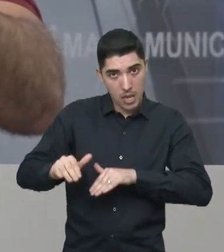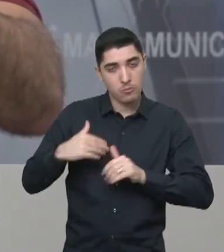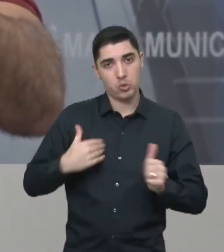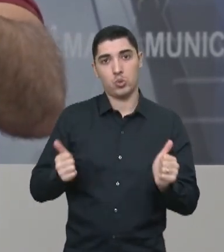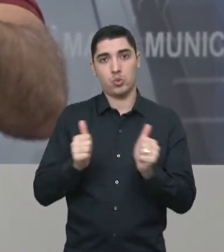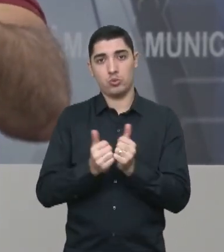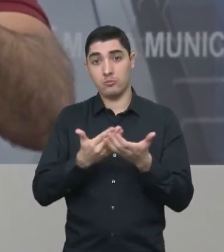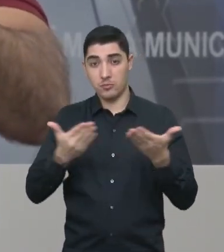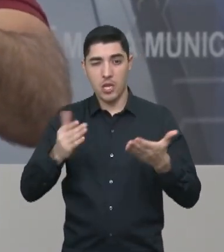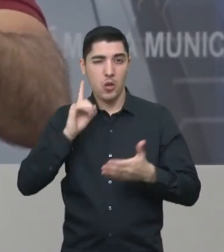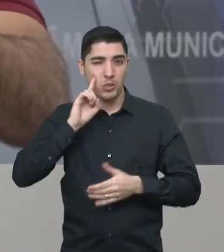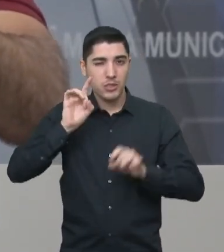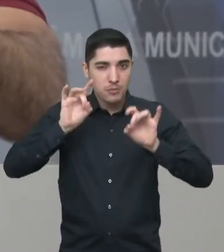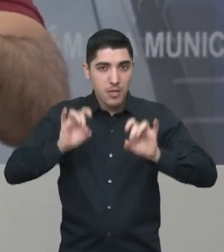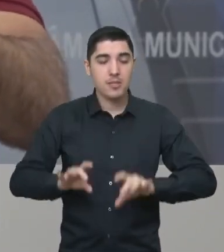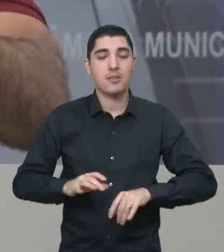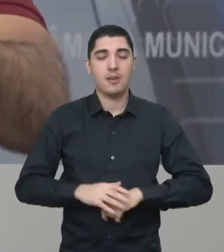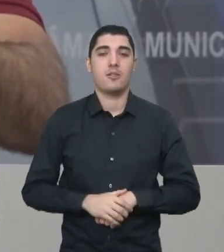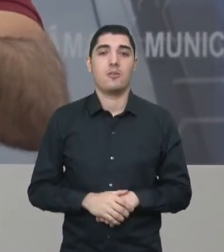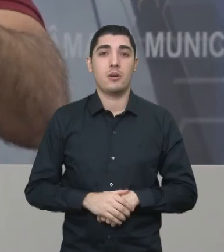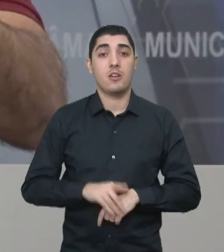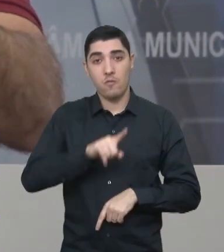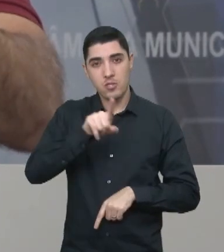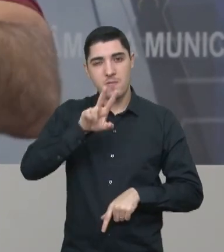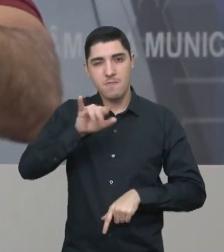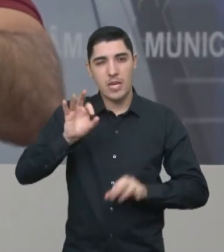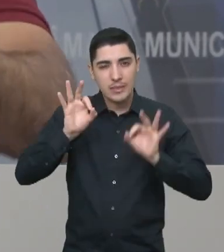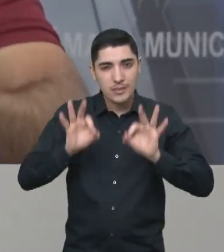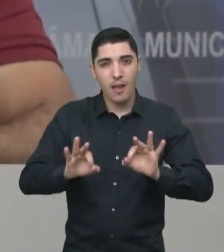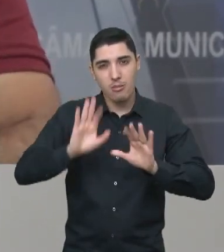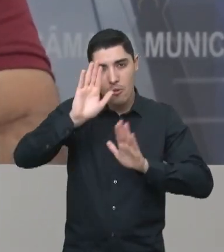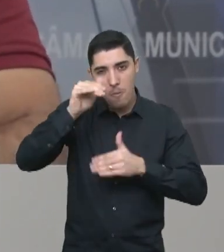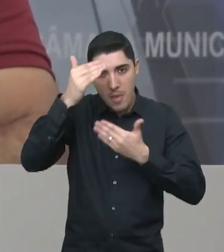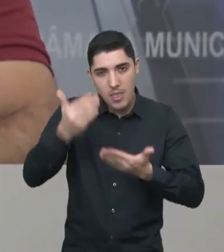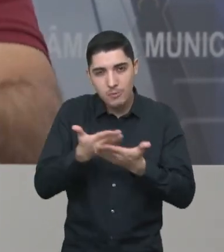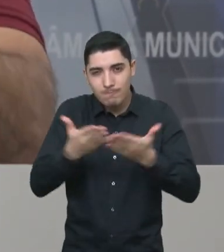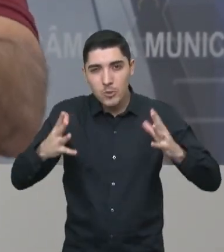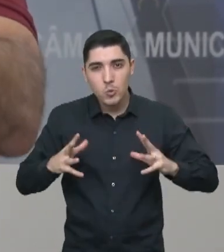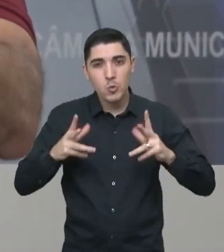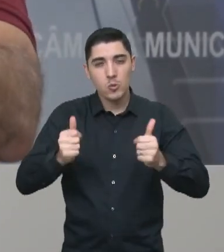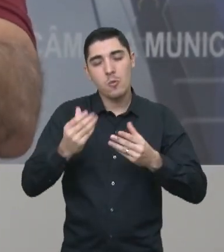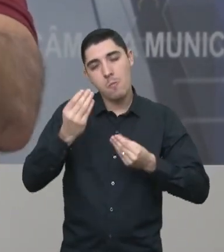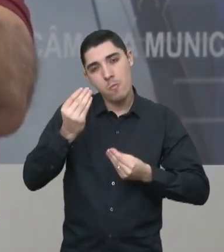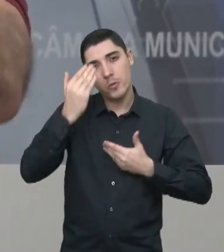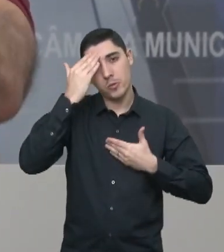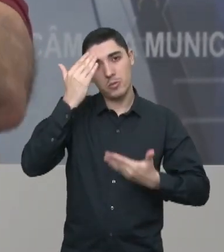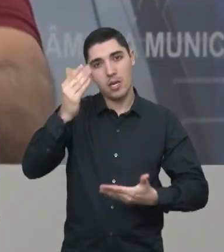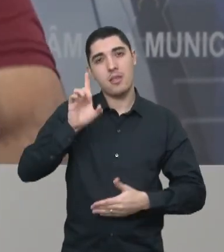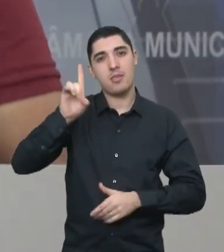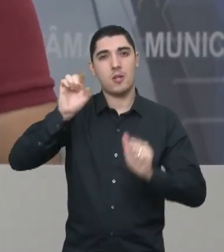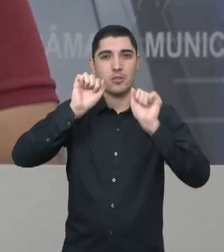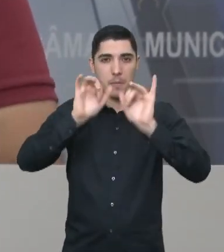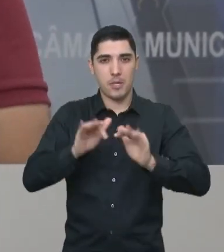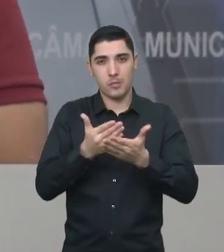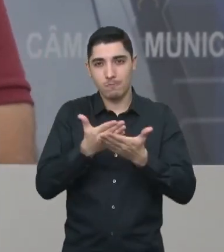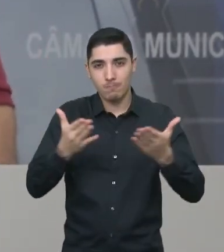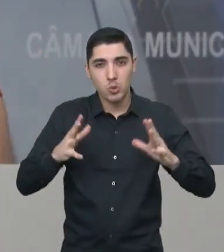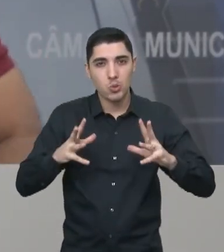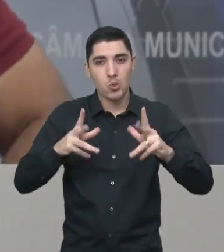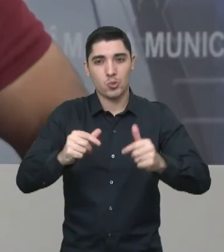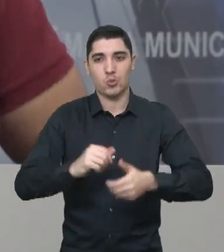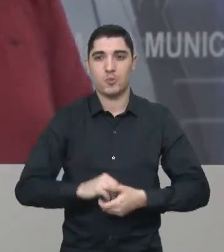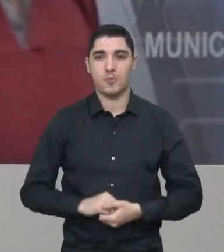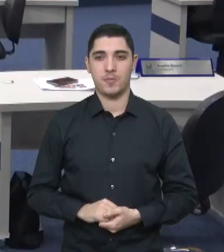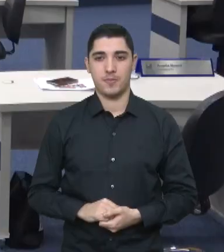de vocês. E sendo realmente homenageado para aqueles que têm que ser homenageados. Meu muito obrigado e Deus abençoe a todos vocês.